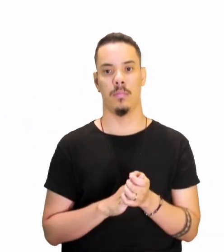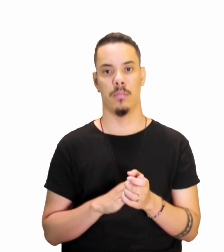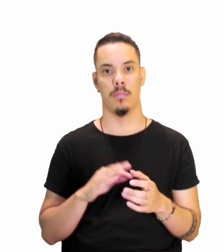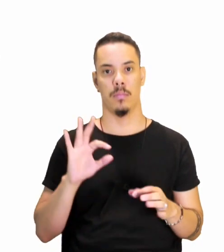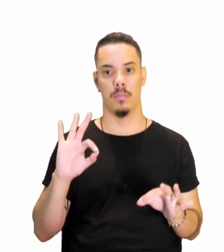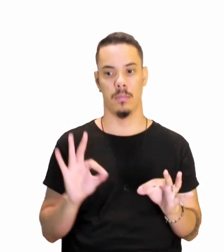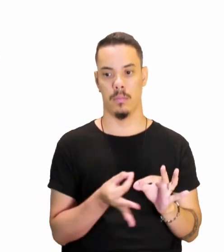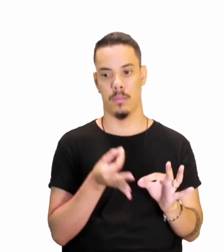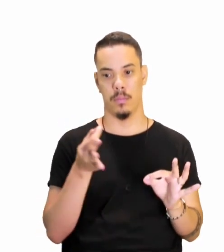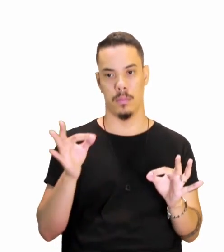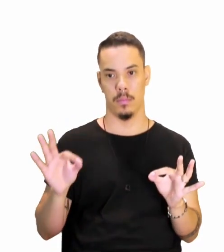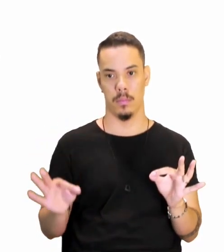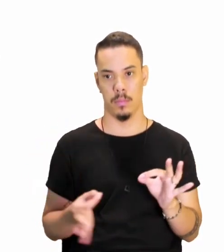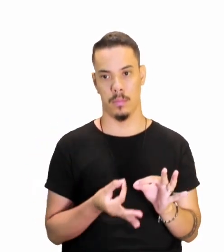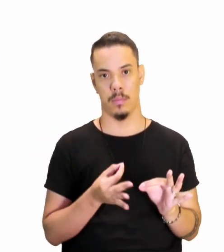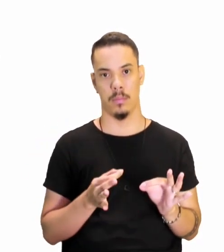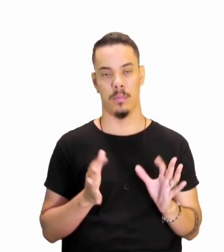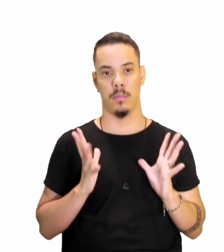costureira,